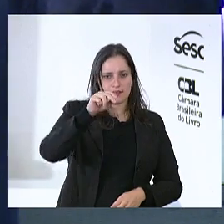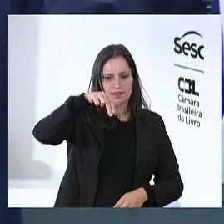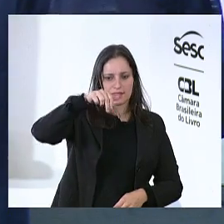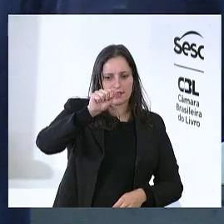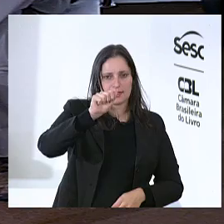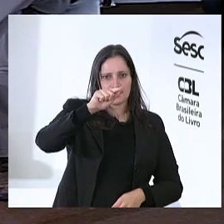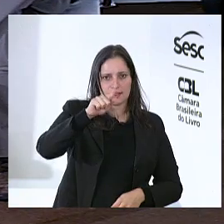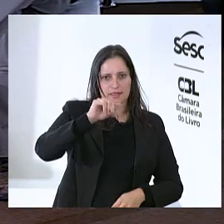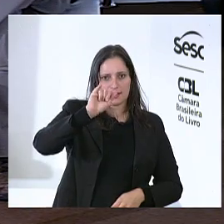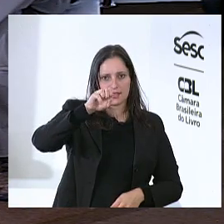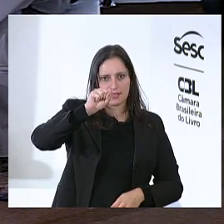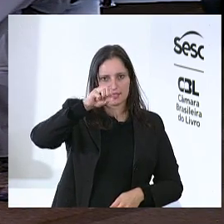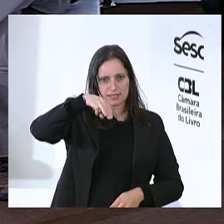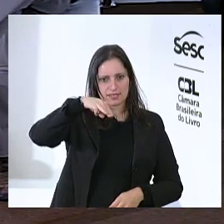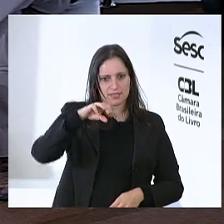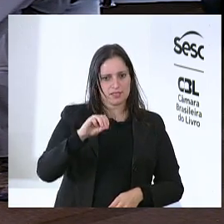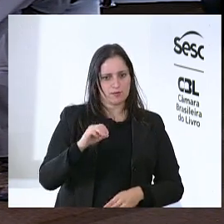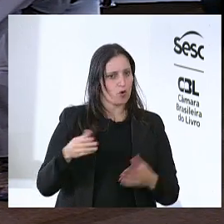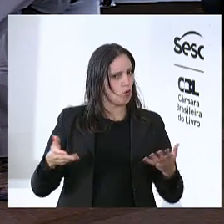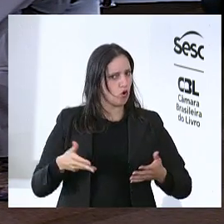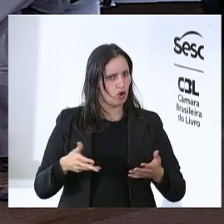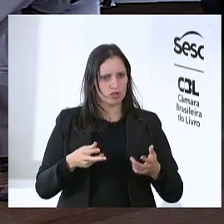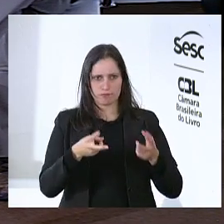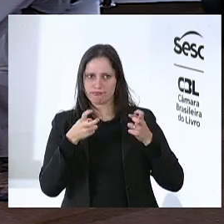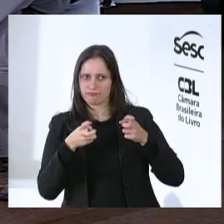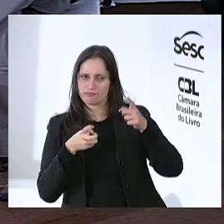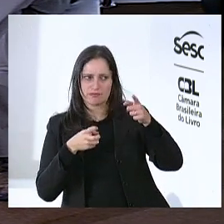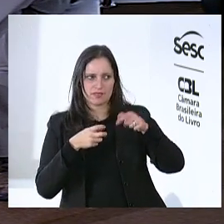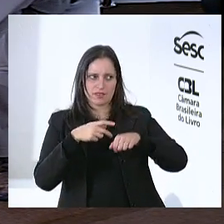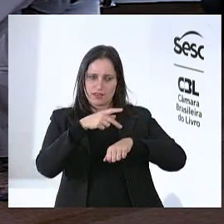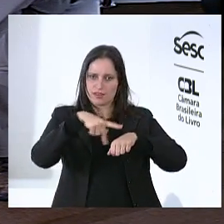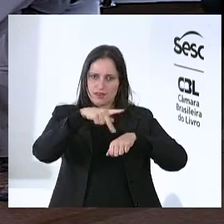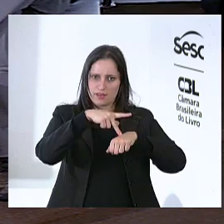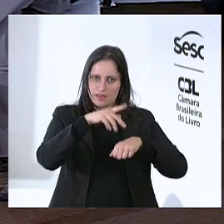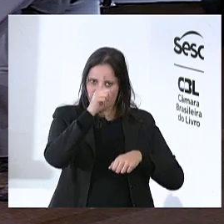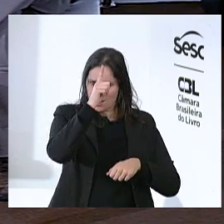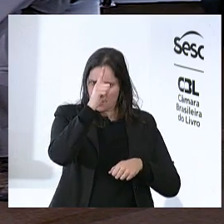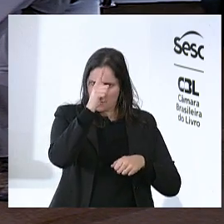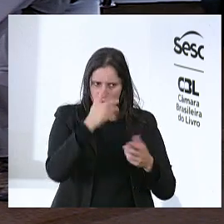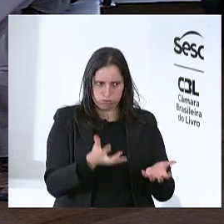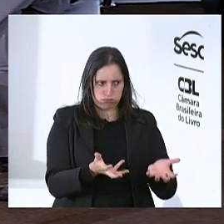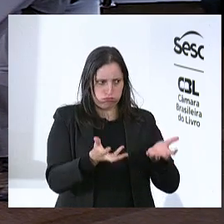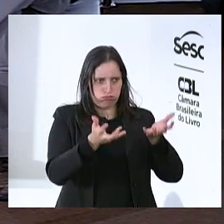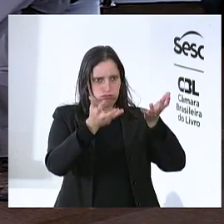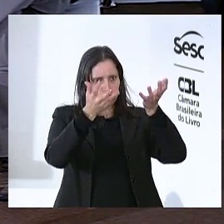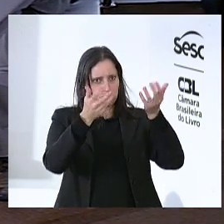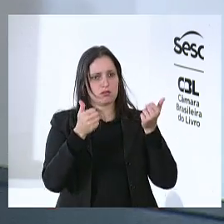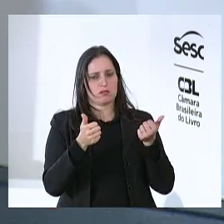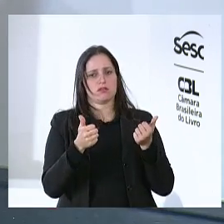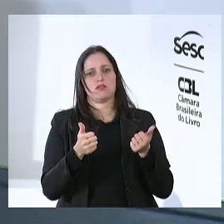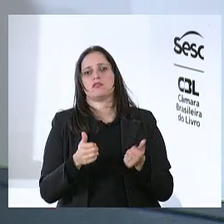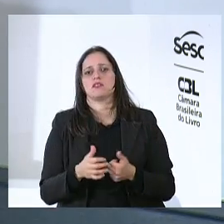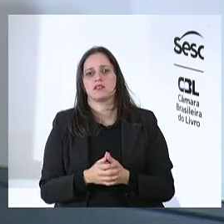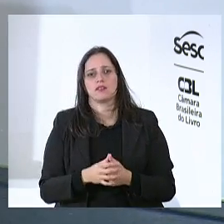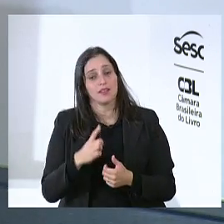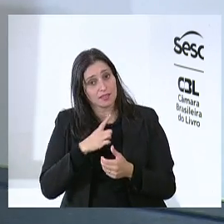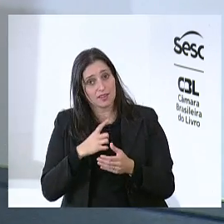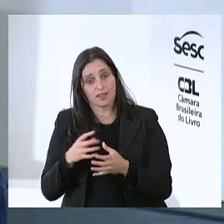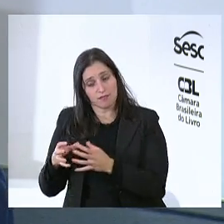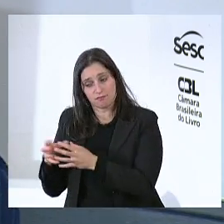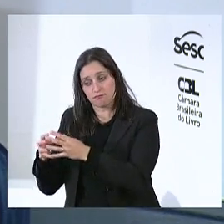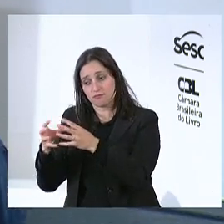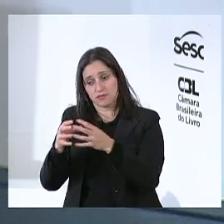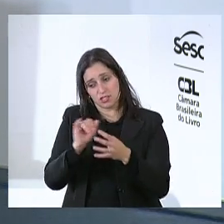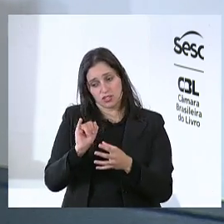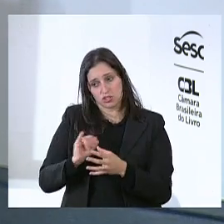são essas feras, são essas bestas, não são. Você, há instituições que realmente jogam as pessoas umas